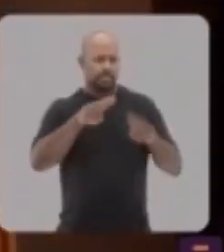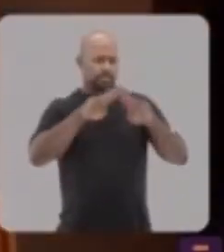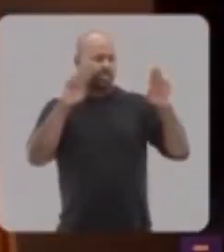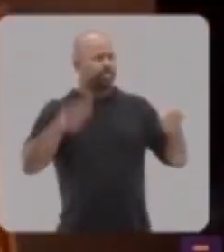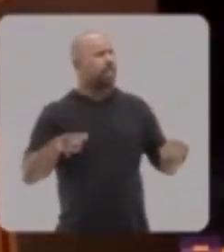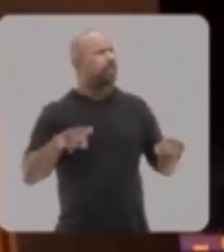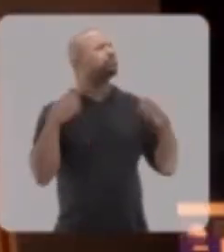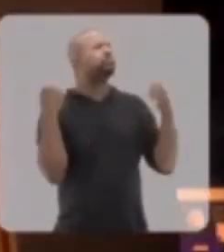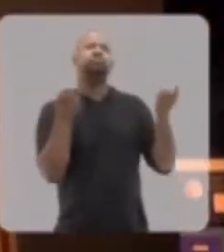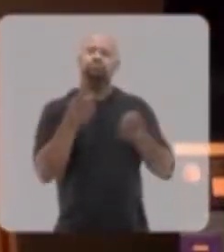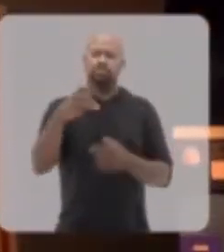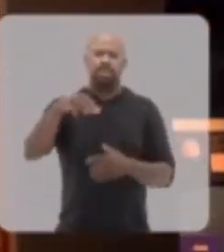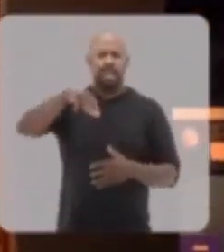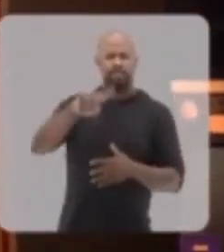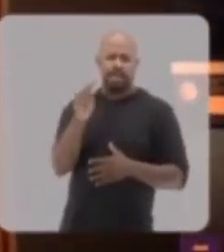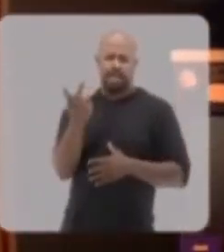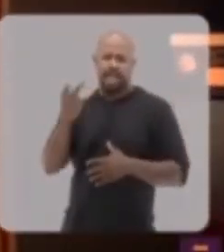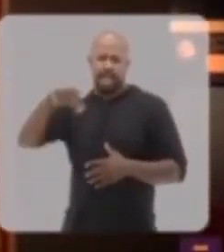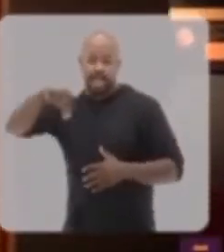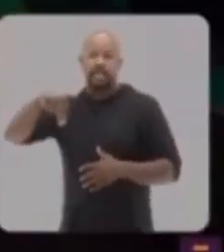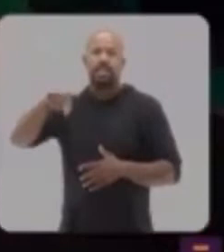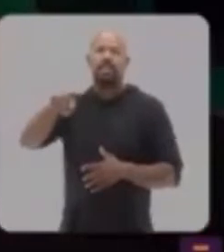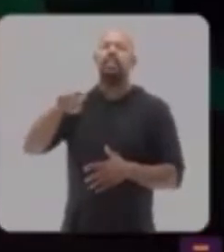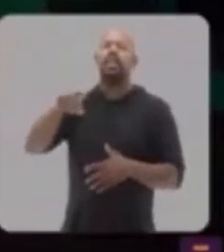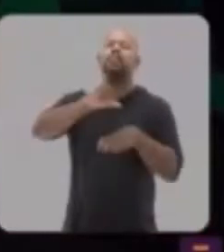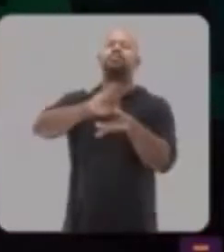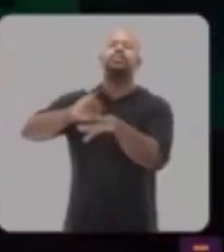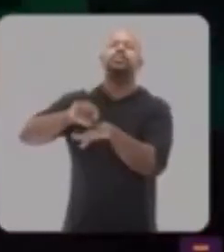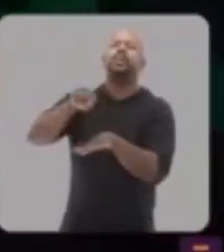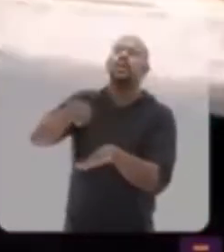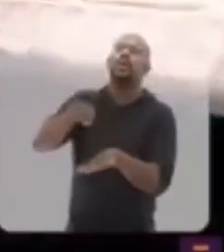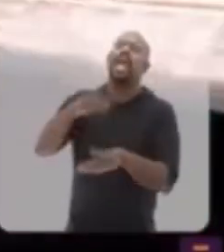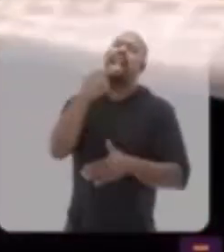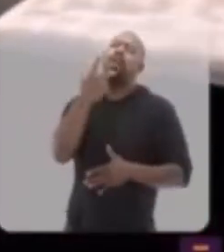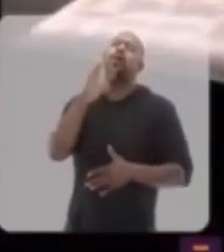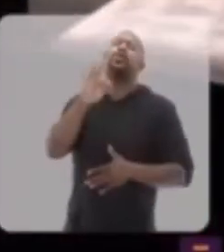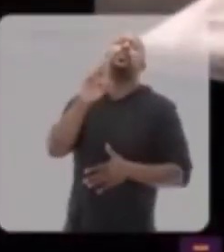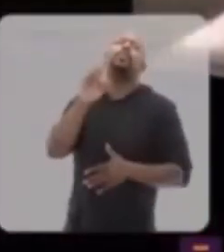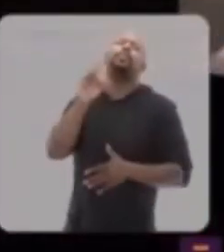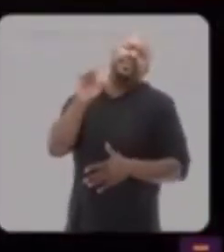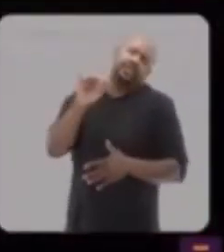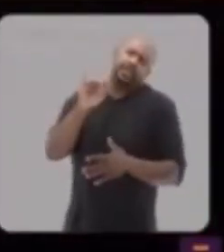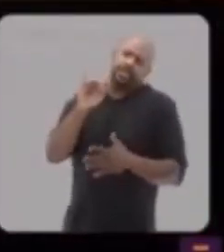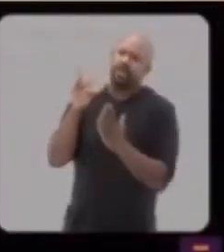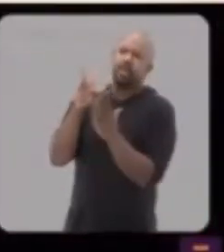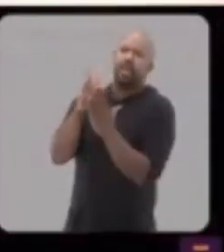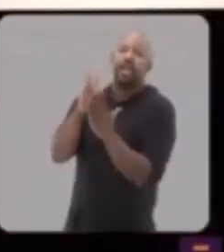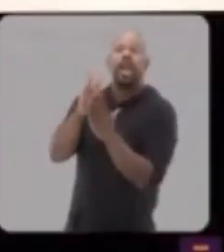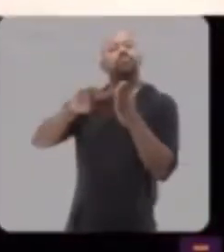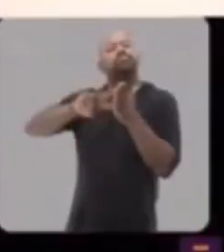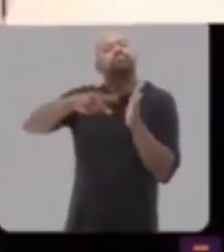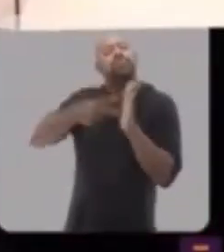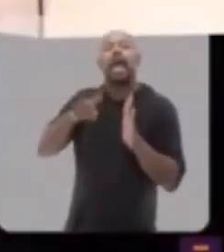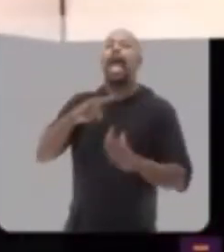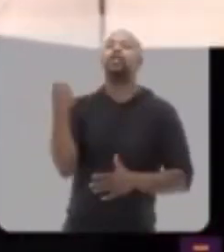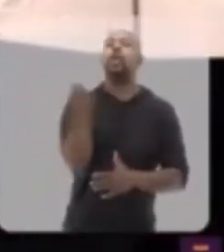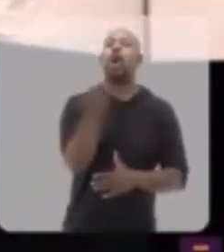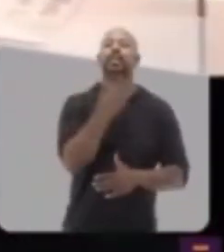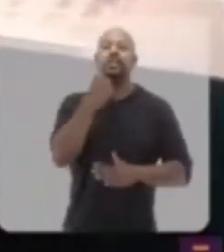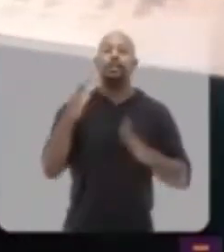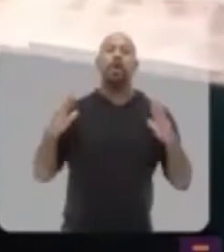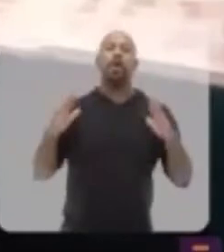Histórico Nacional ainda conta com a exposição Oreretama, que em tupi-guarani significa a nossa morada. Ela